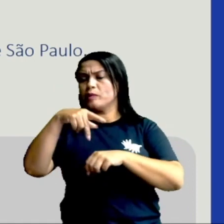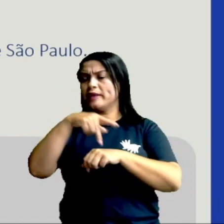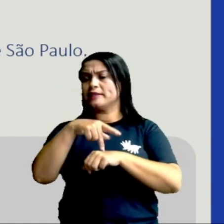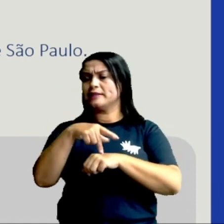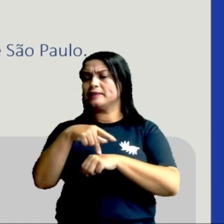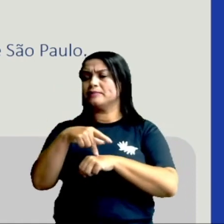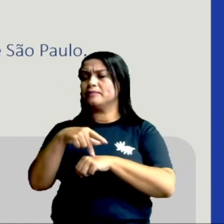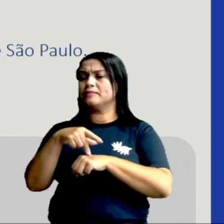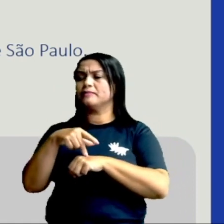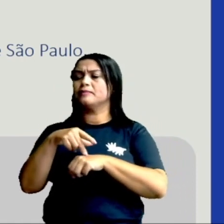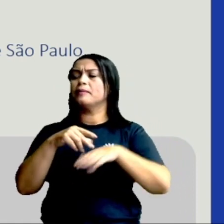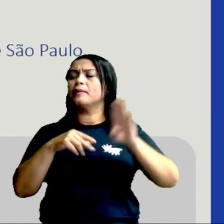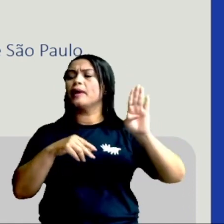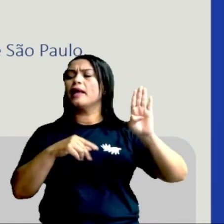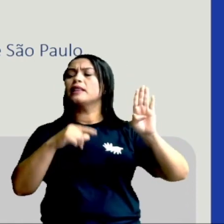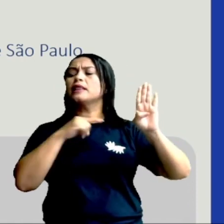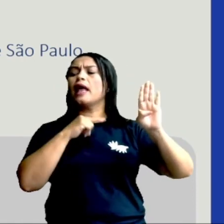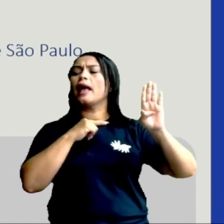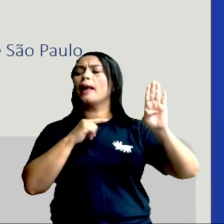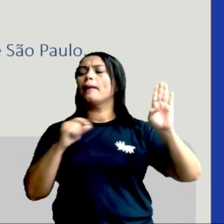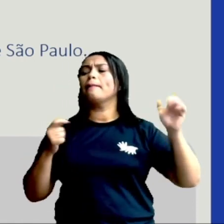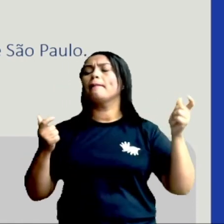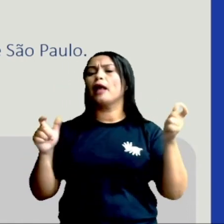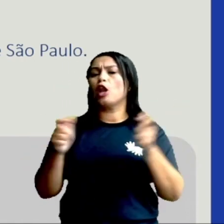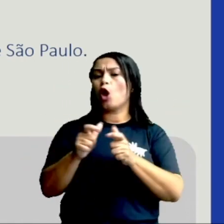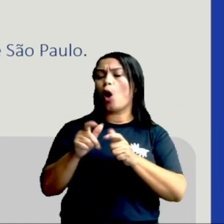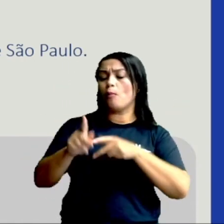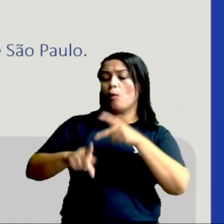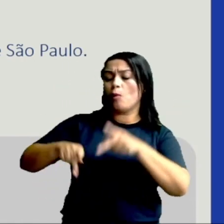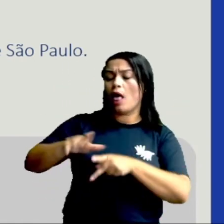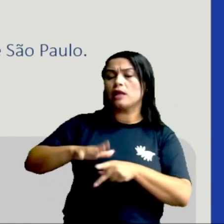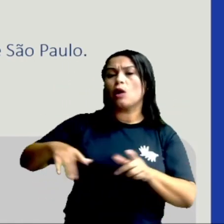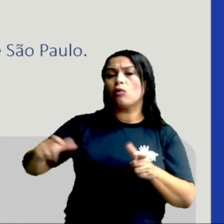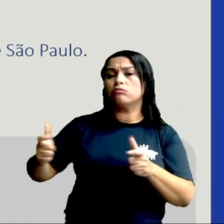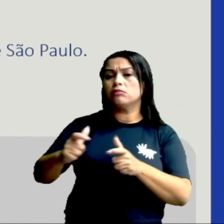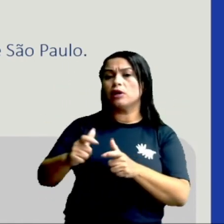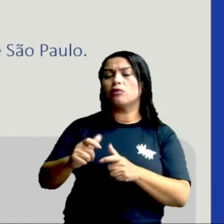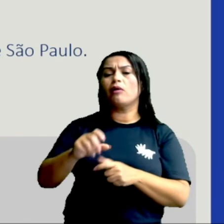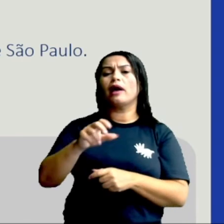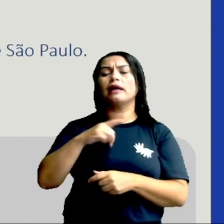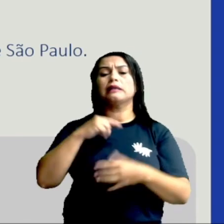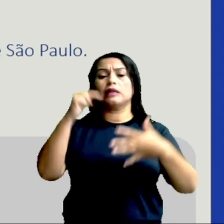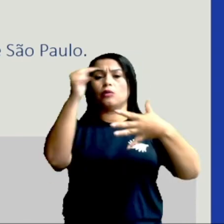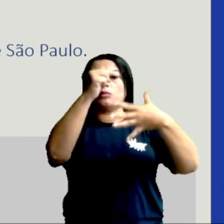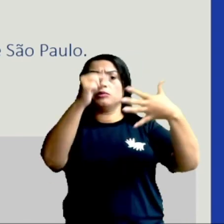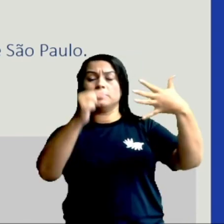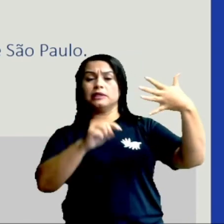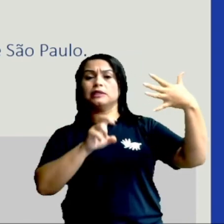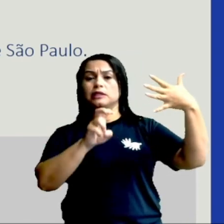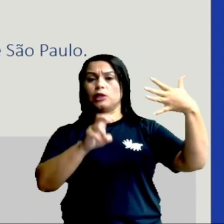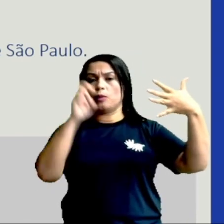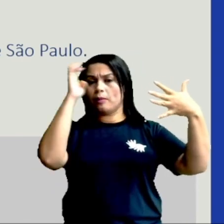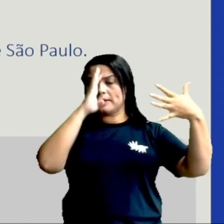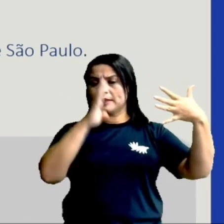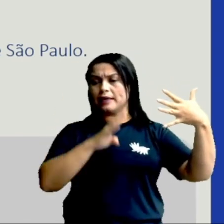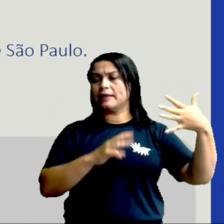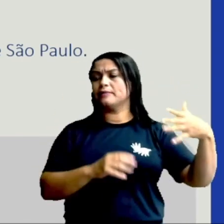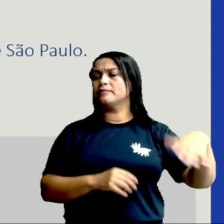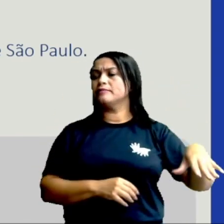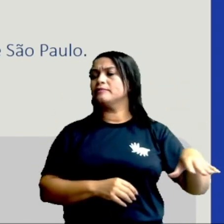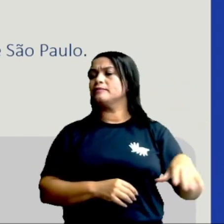país. Letra B. Possui a menor população entre as 5 regiões brasileiras.